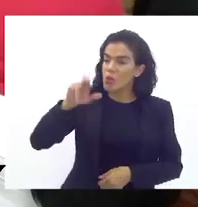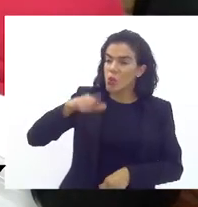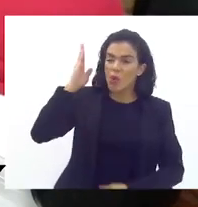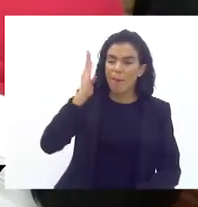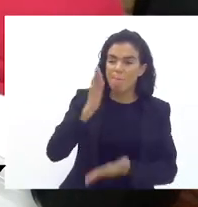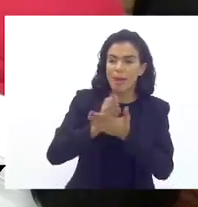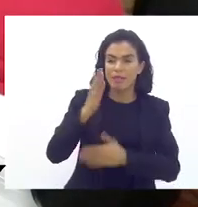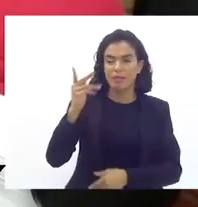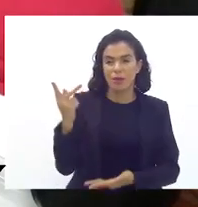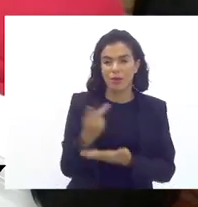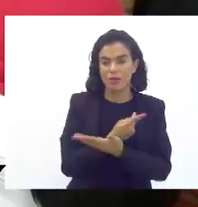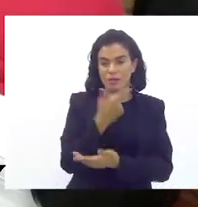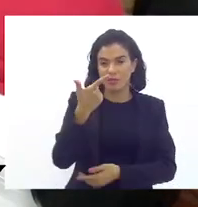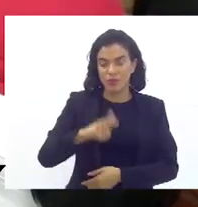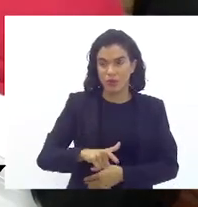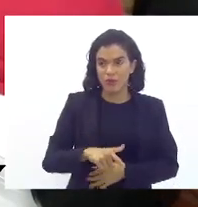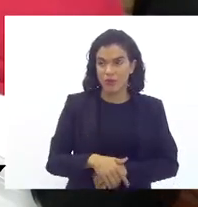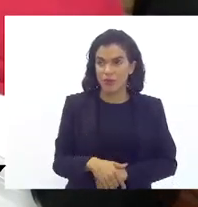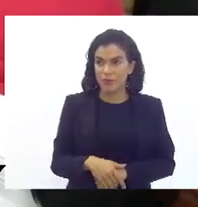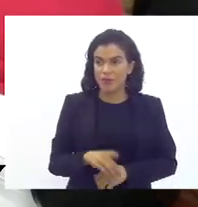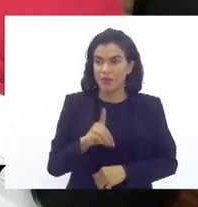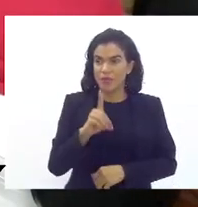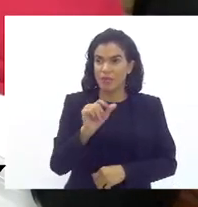palavra é sua Danielle